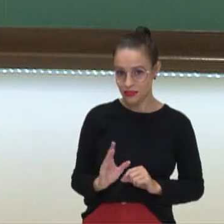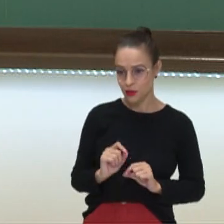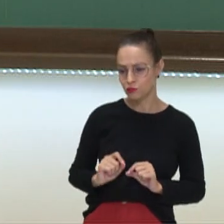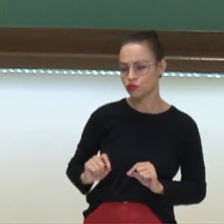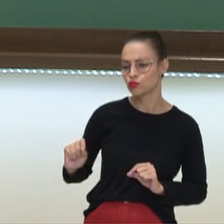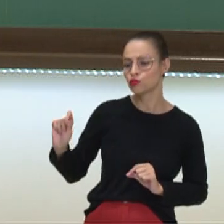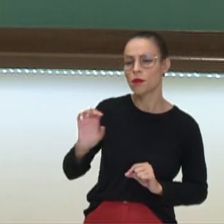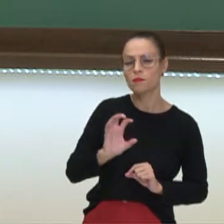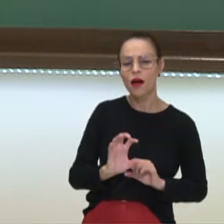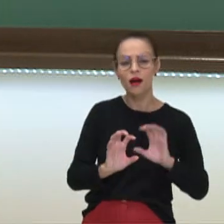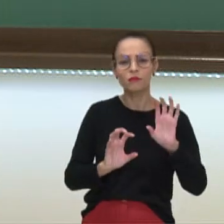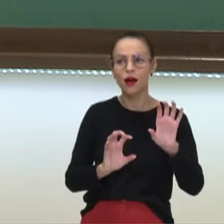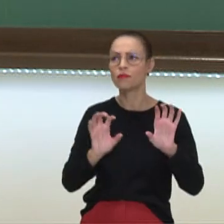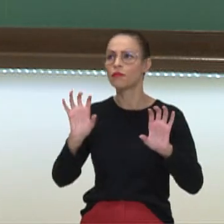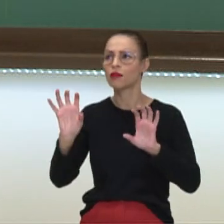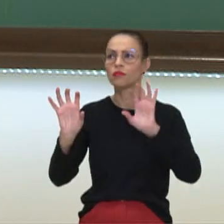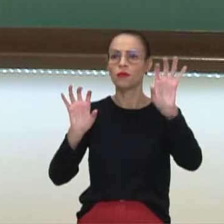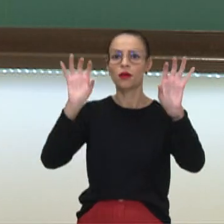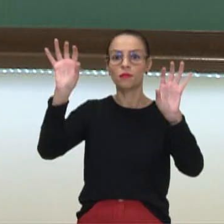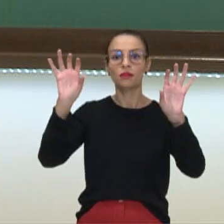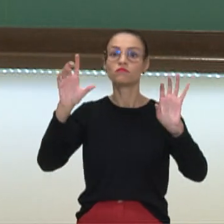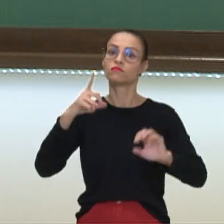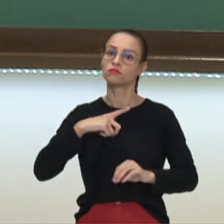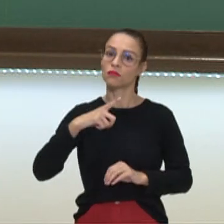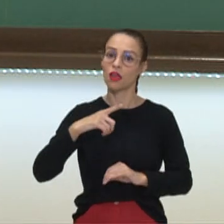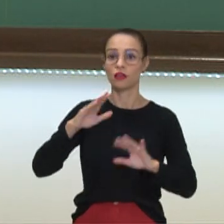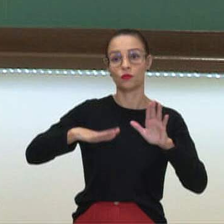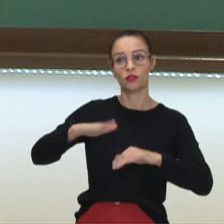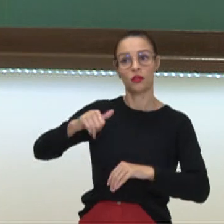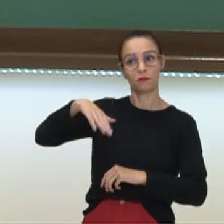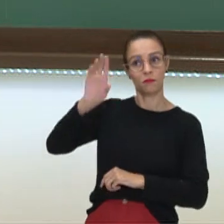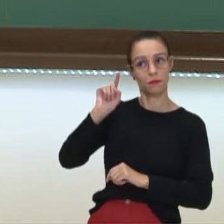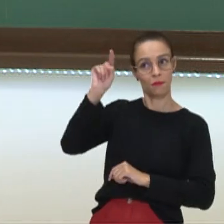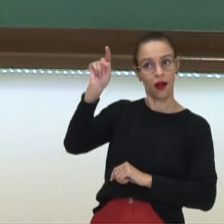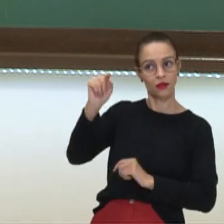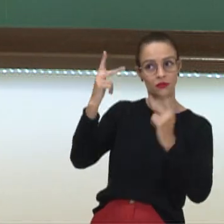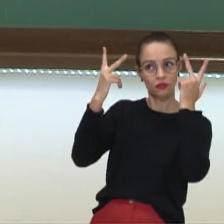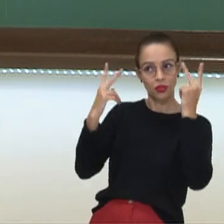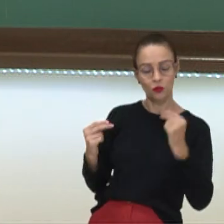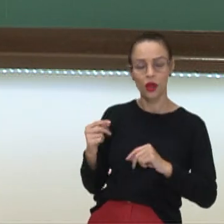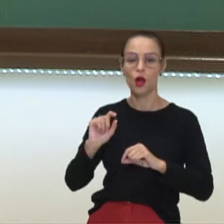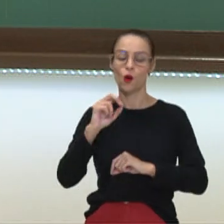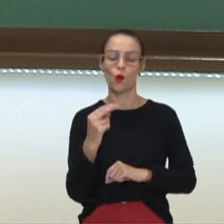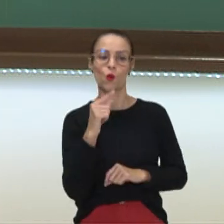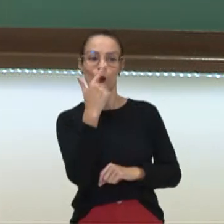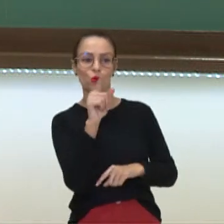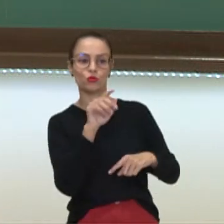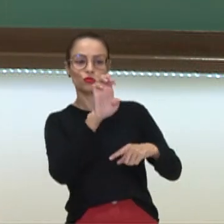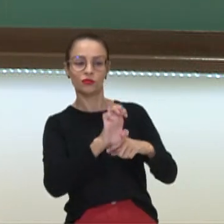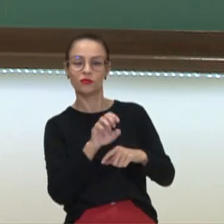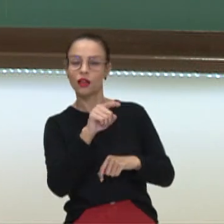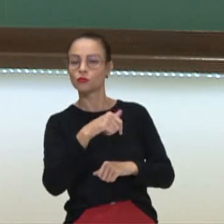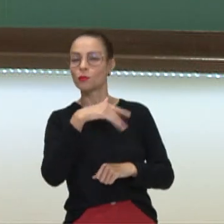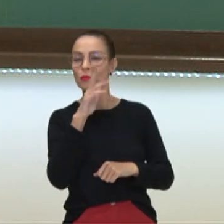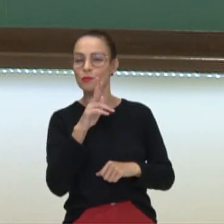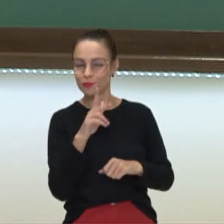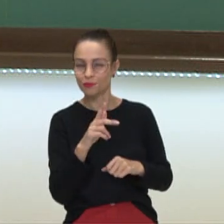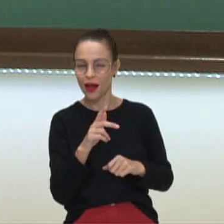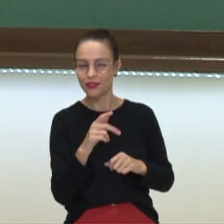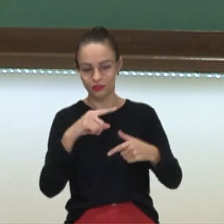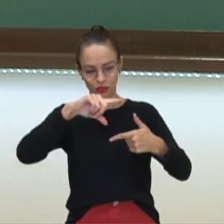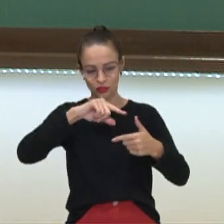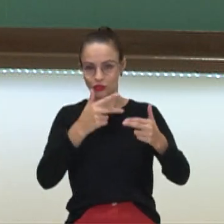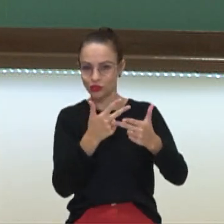vai ter mais, por exemplo, mais motivos geométricos ou mais motivos naturalistas, dependendo de cada